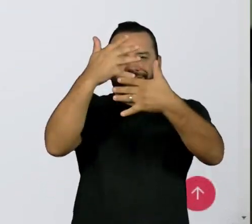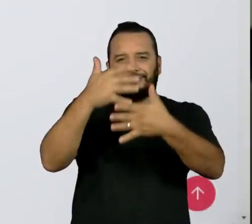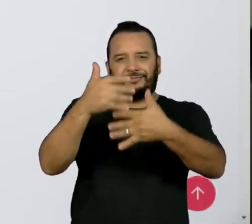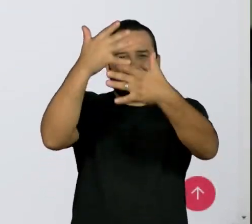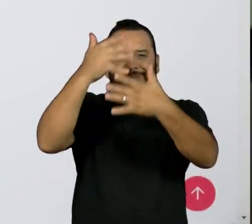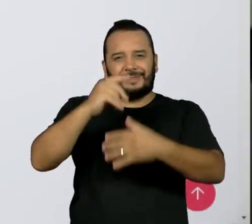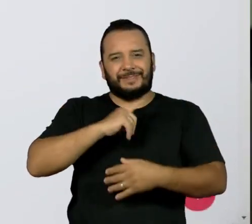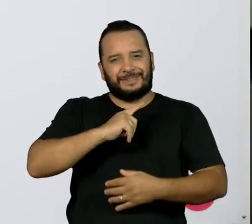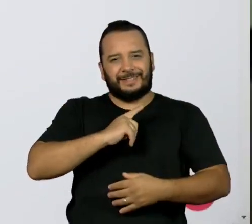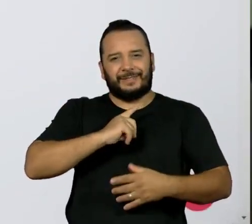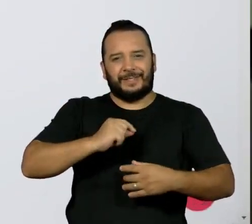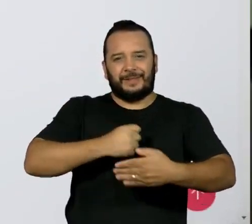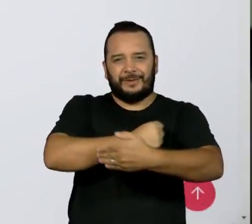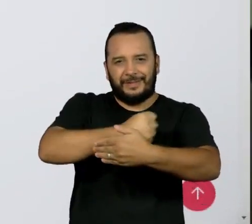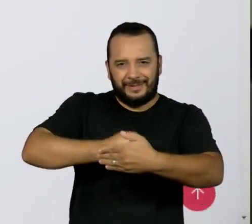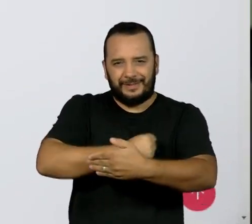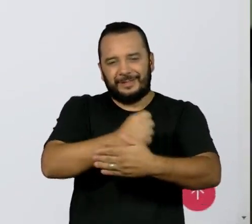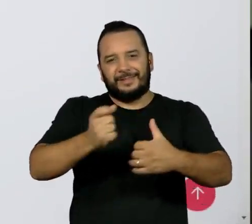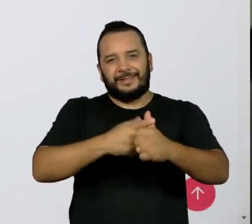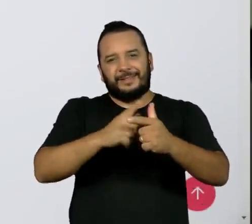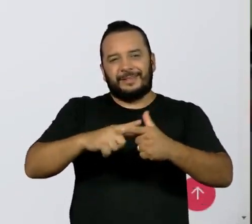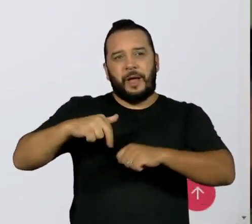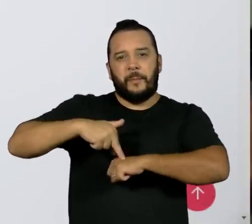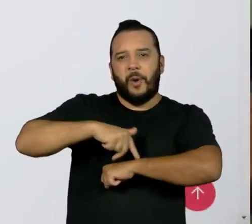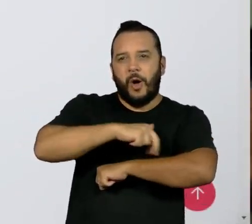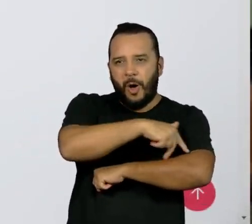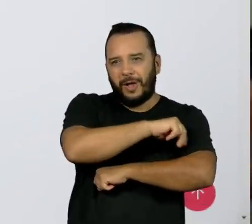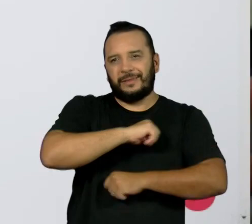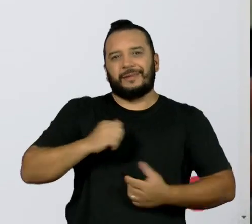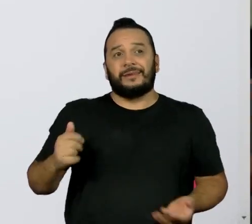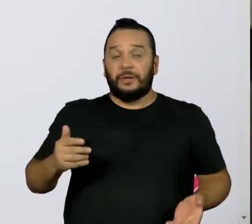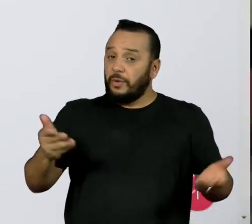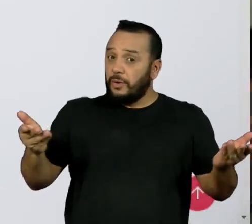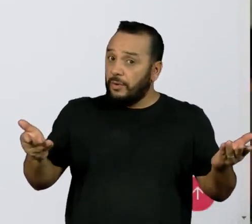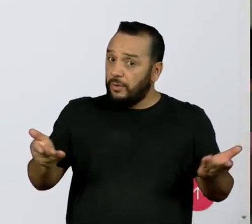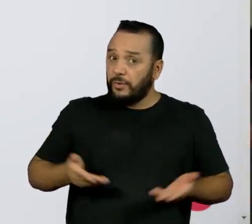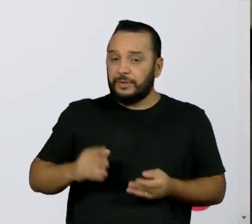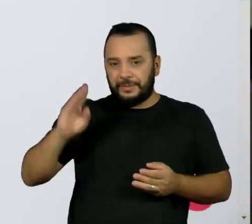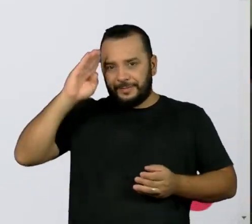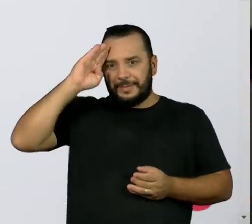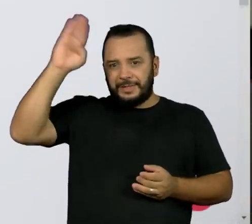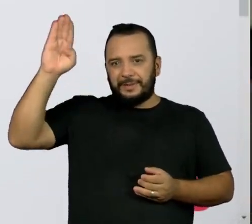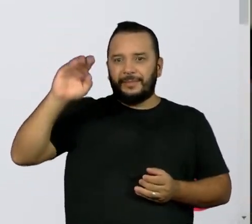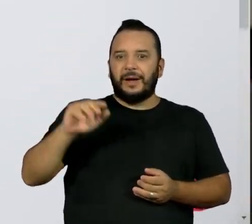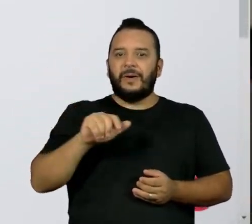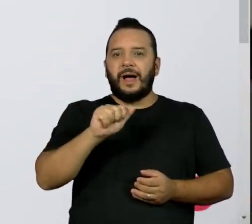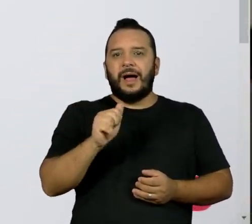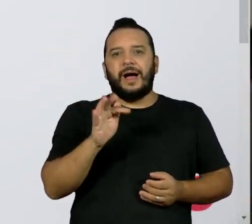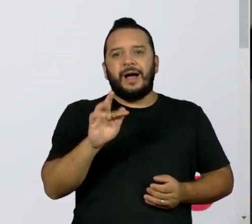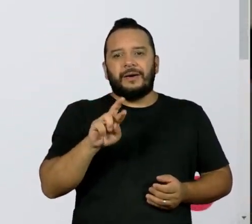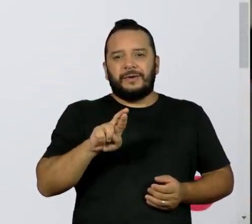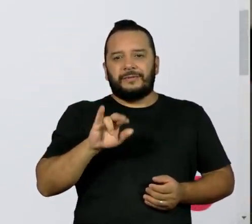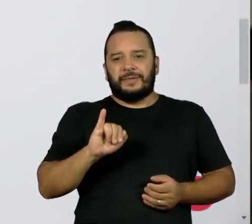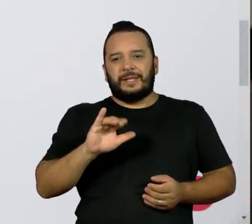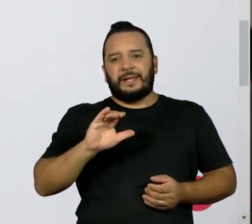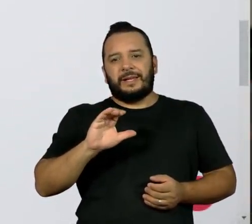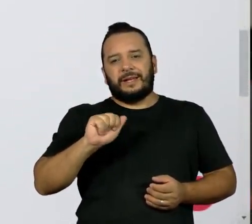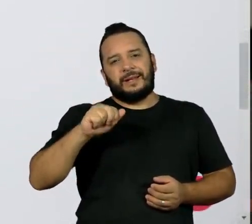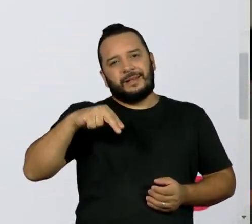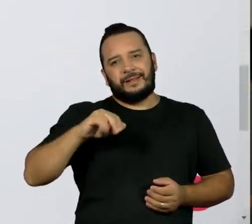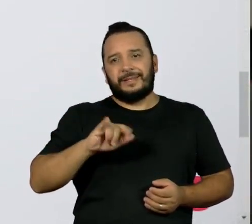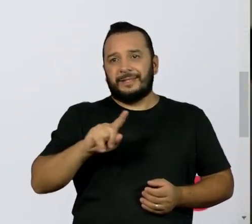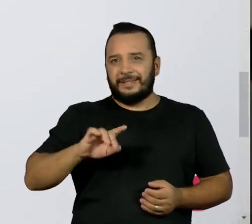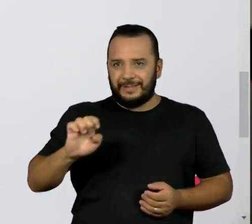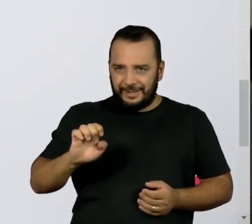da moda, e o principal hoje também, que a Africanize vem de africanizar. Então a gente quer